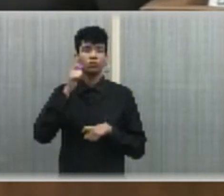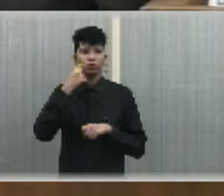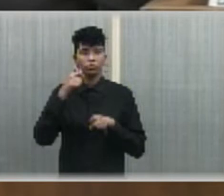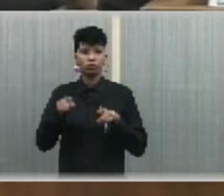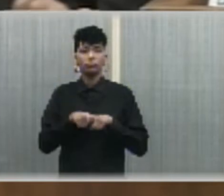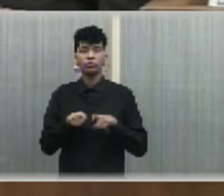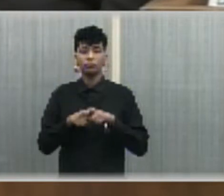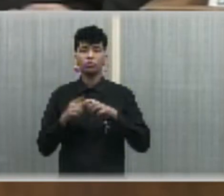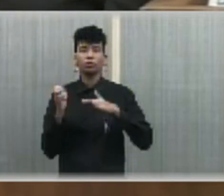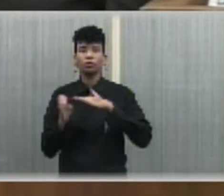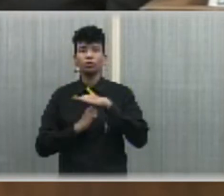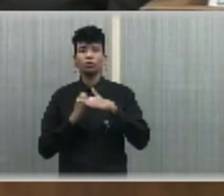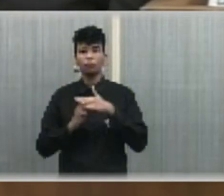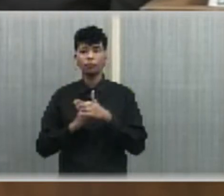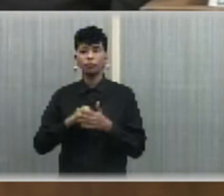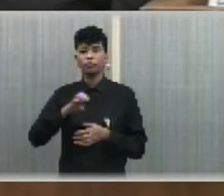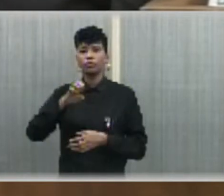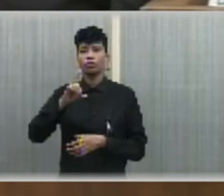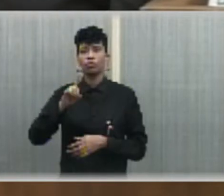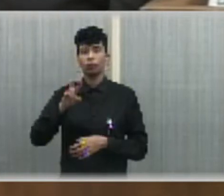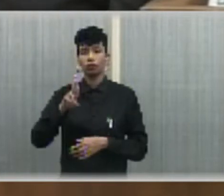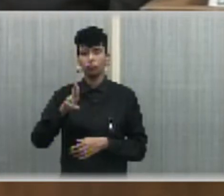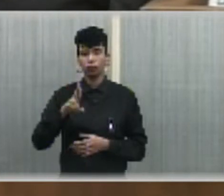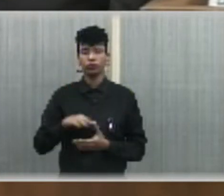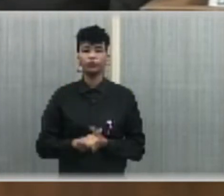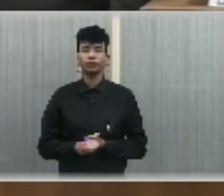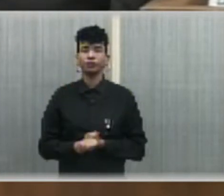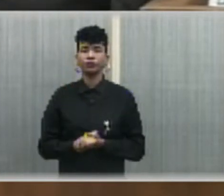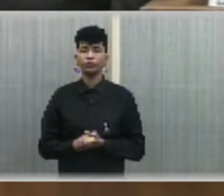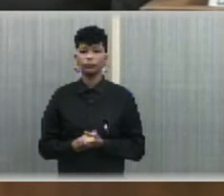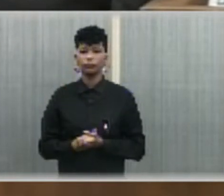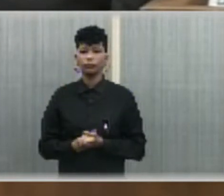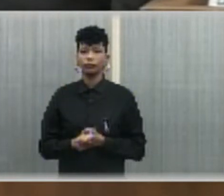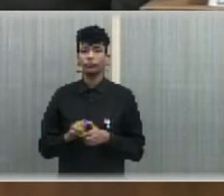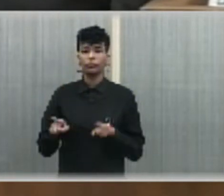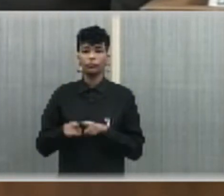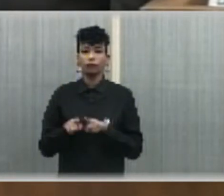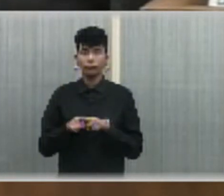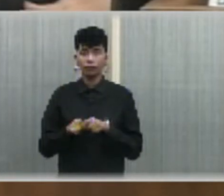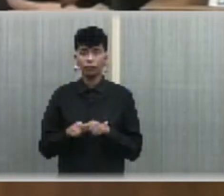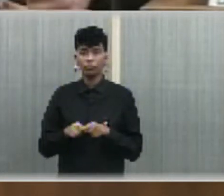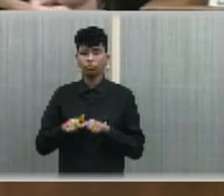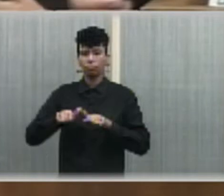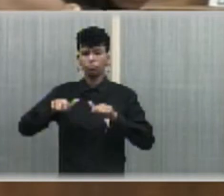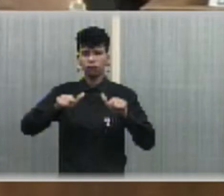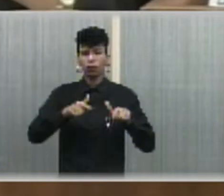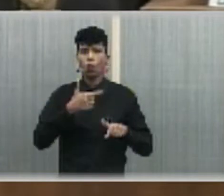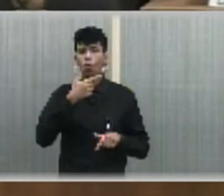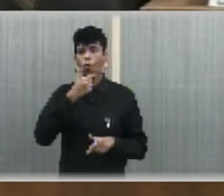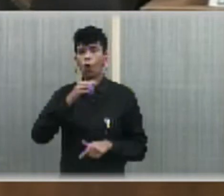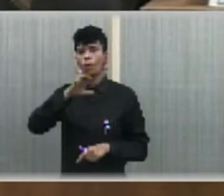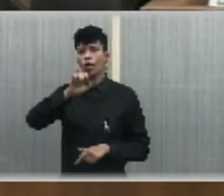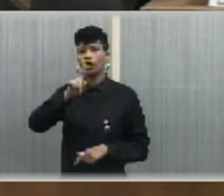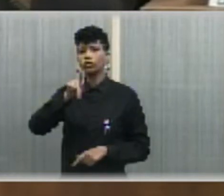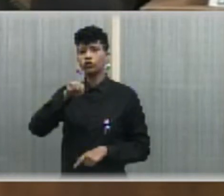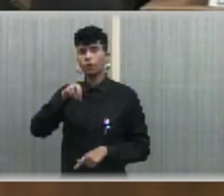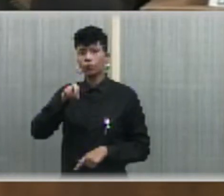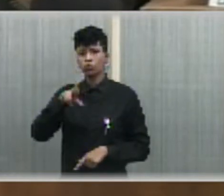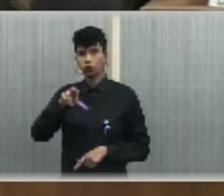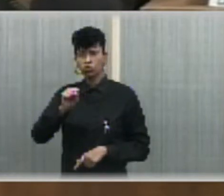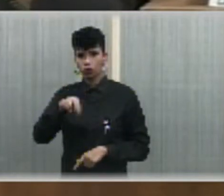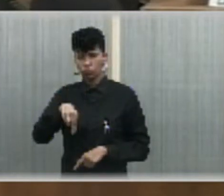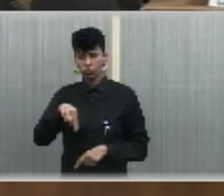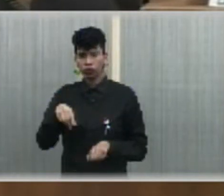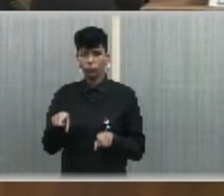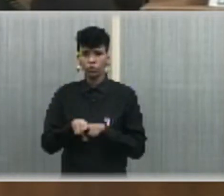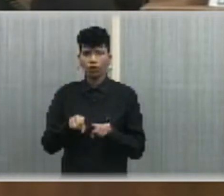Teresinense Desenvolvimento Urbano, Eturbo, João Pessoa, ao secretário de Desenvolvimento Urbano, Habitação, Edmilson Ferreira,